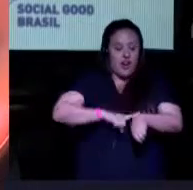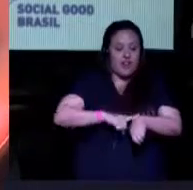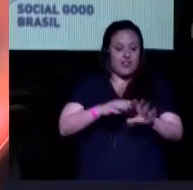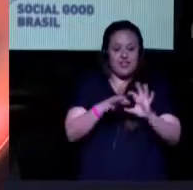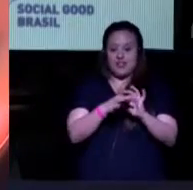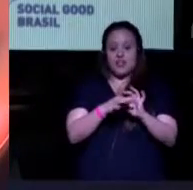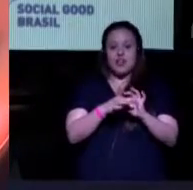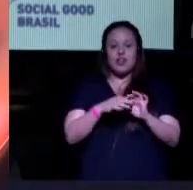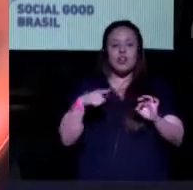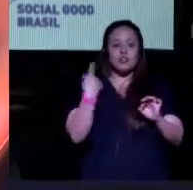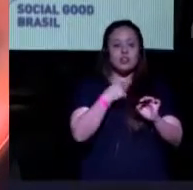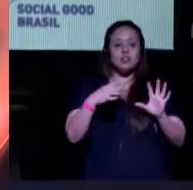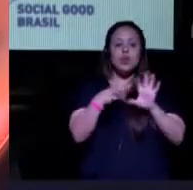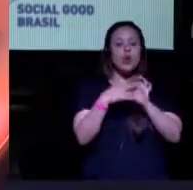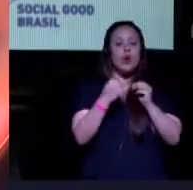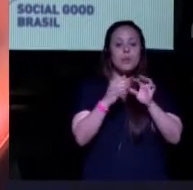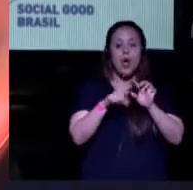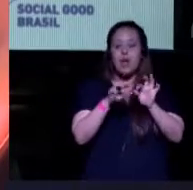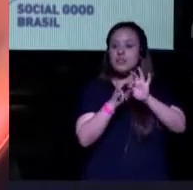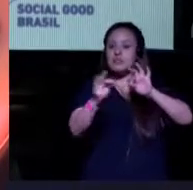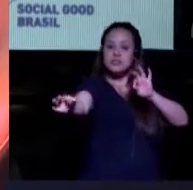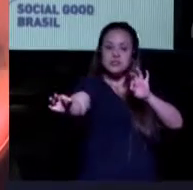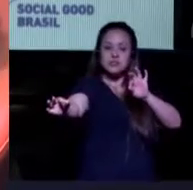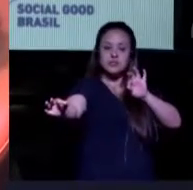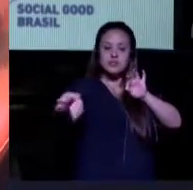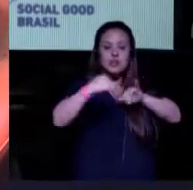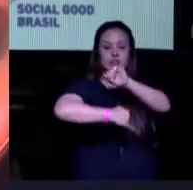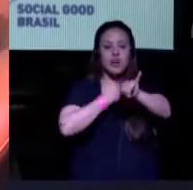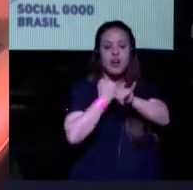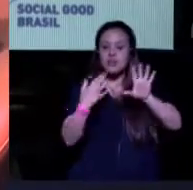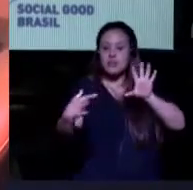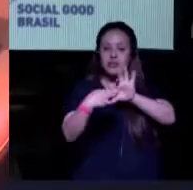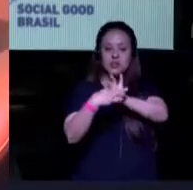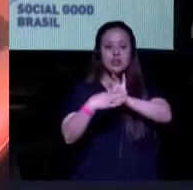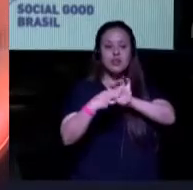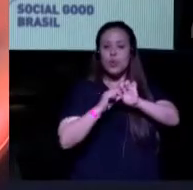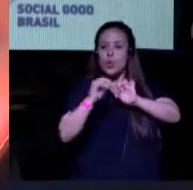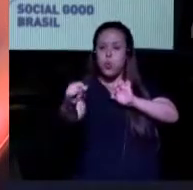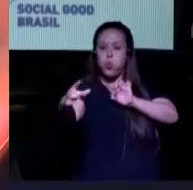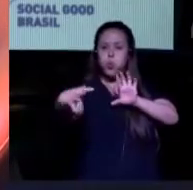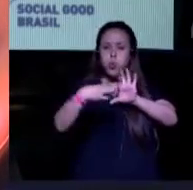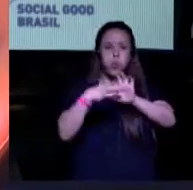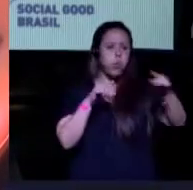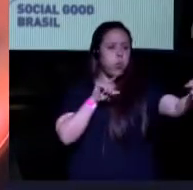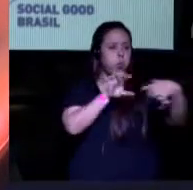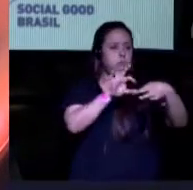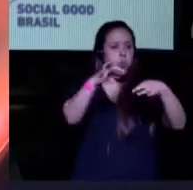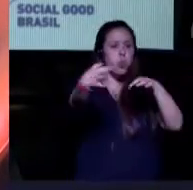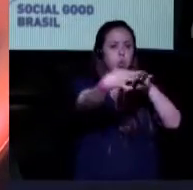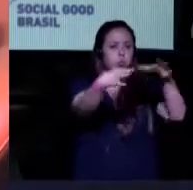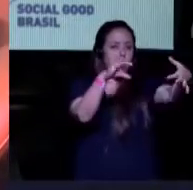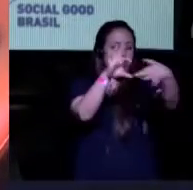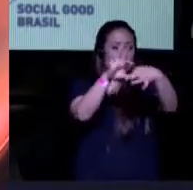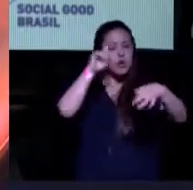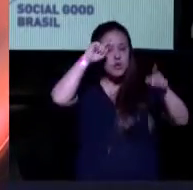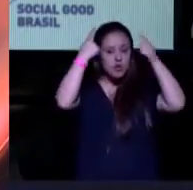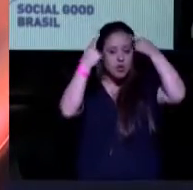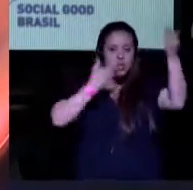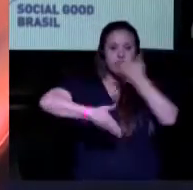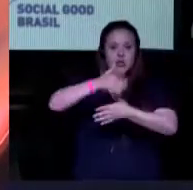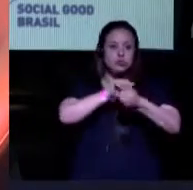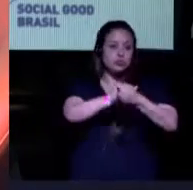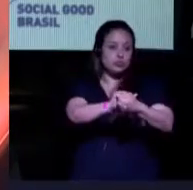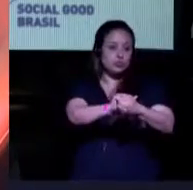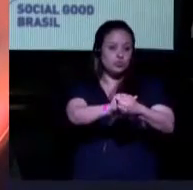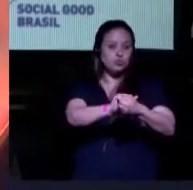são ferramentas online que a gente pode fazer decisões ao mesmo tempo juntos e decidir juntos sobre os lançamentos para